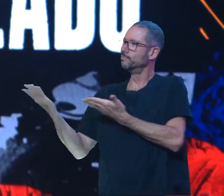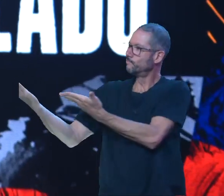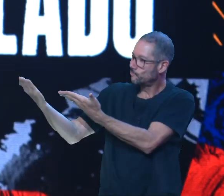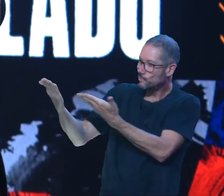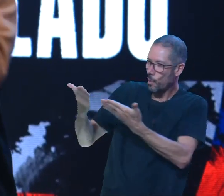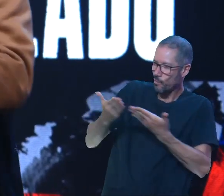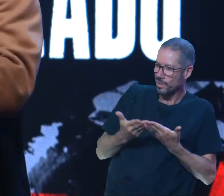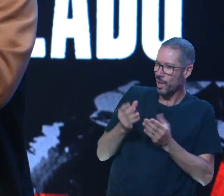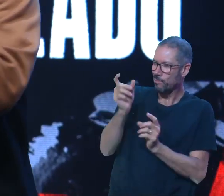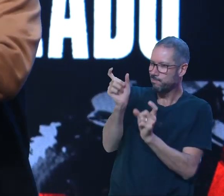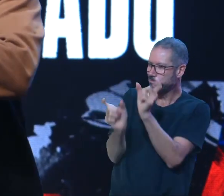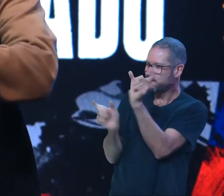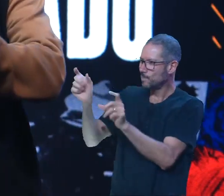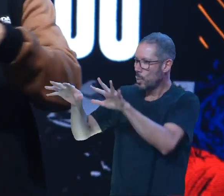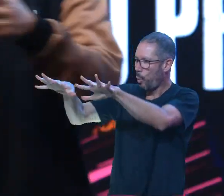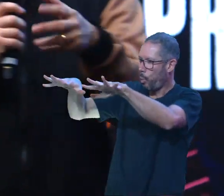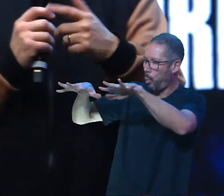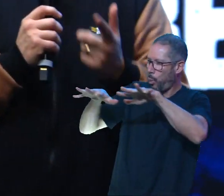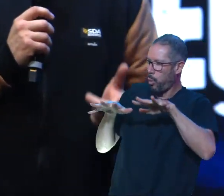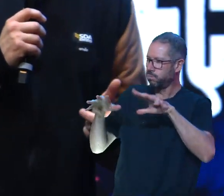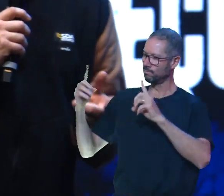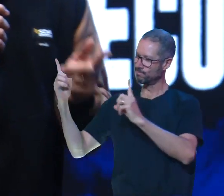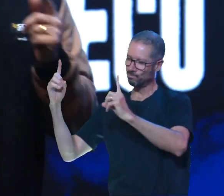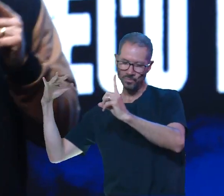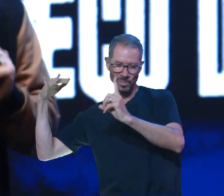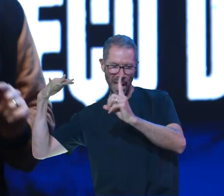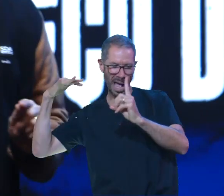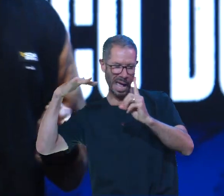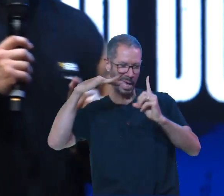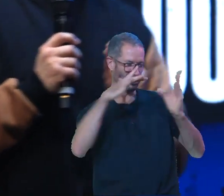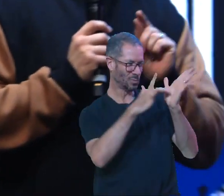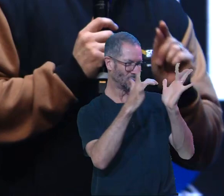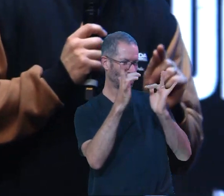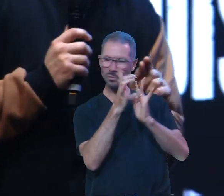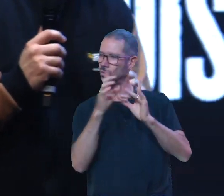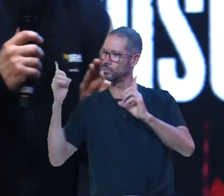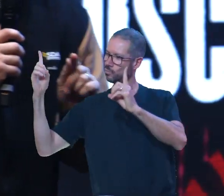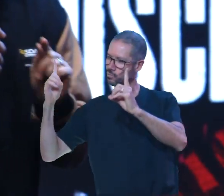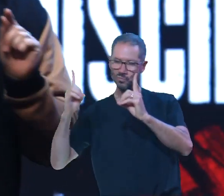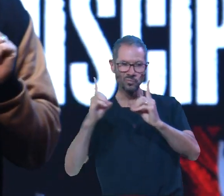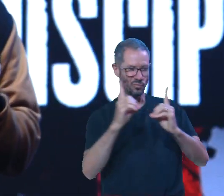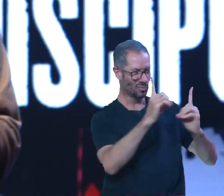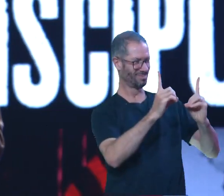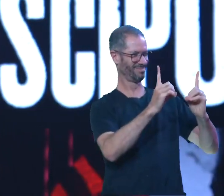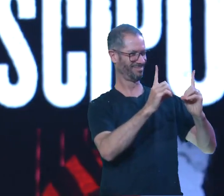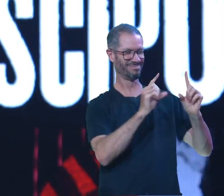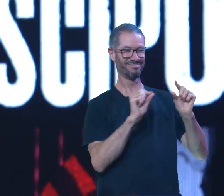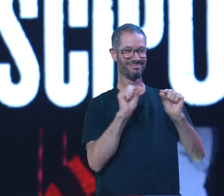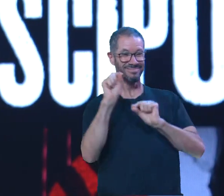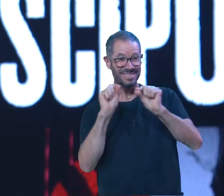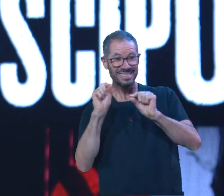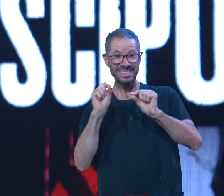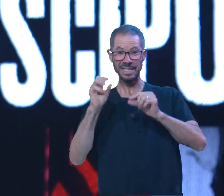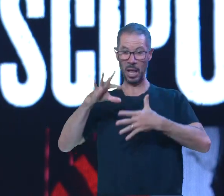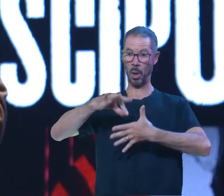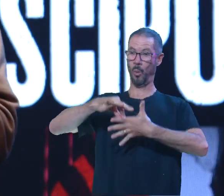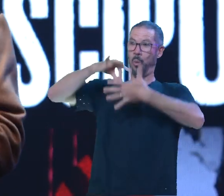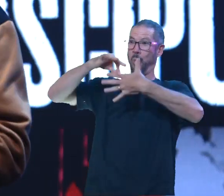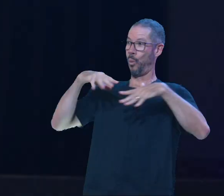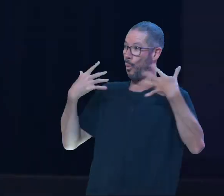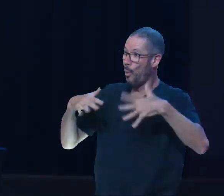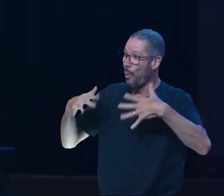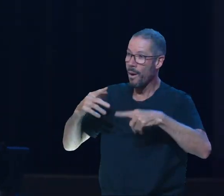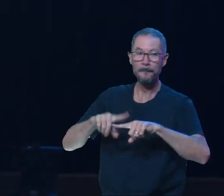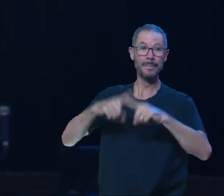convidar algumas pessoas da multidão que estava seguindo a Jesus para serem os seus discípulos. Que privilégio! Mas